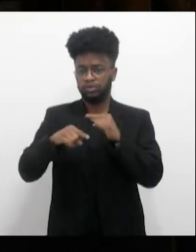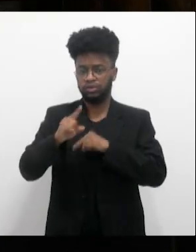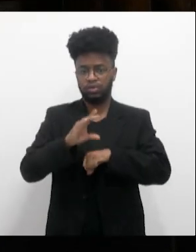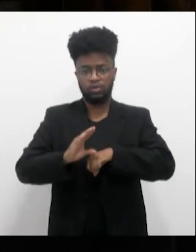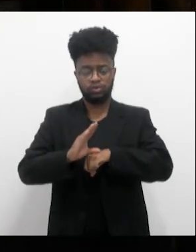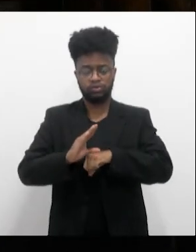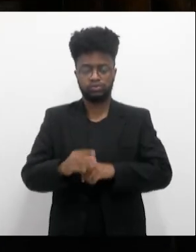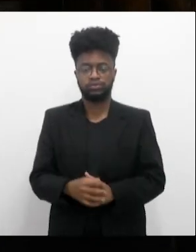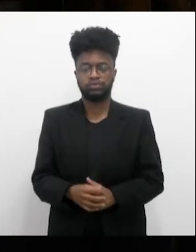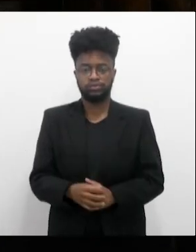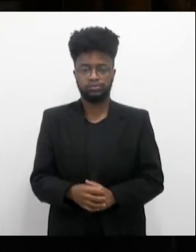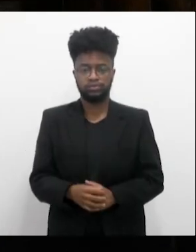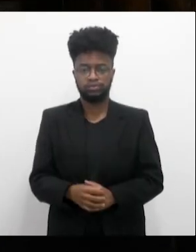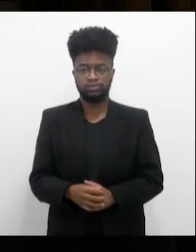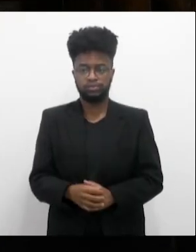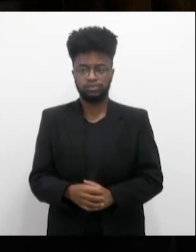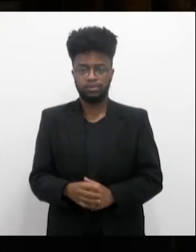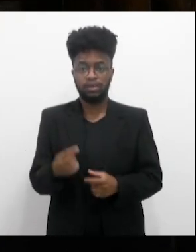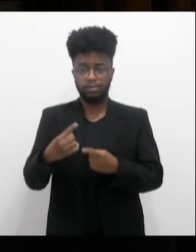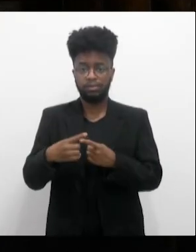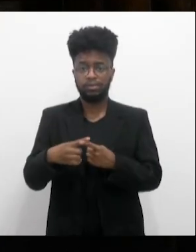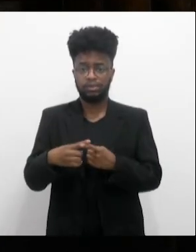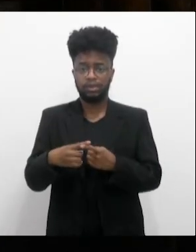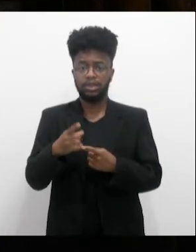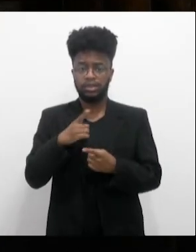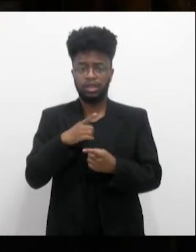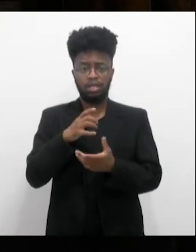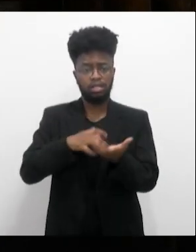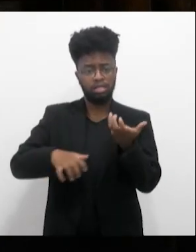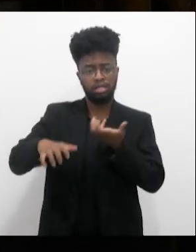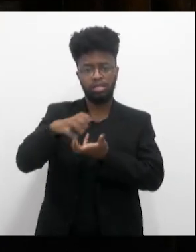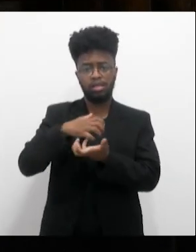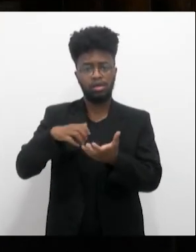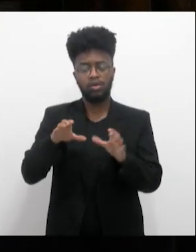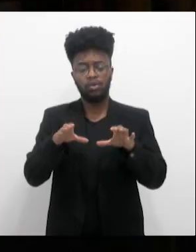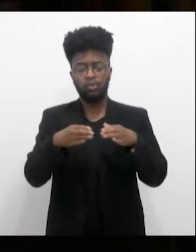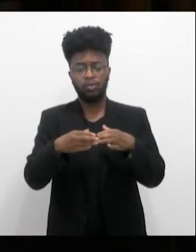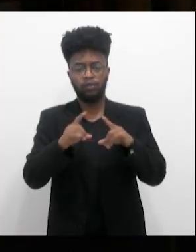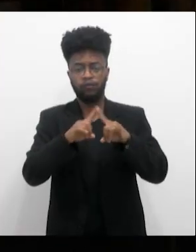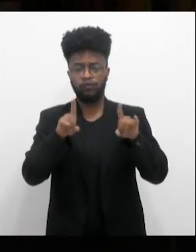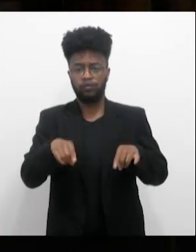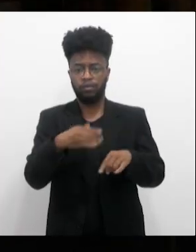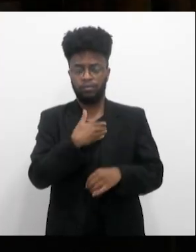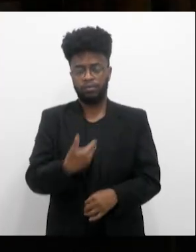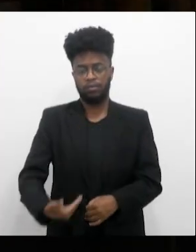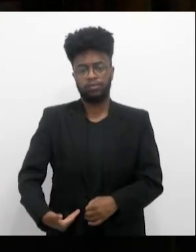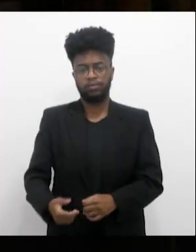inconstitucional, tem uma rebelião no seio do funcionalismo público,